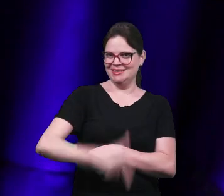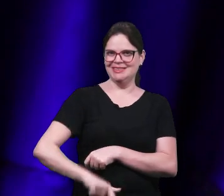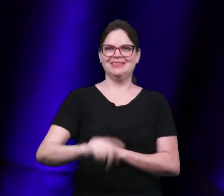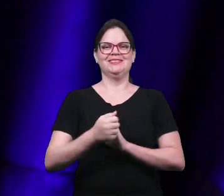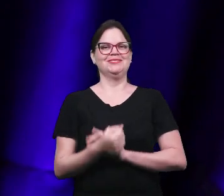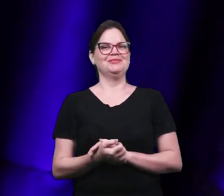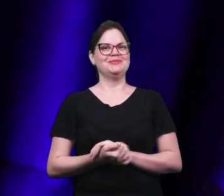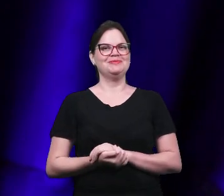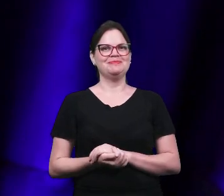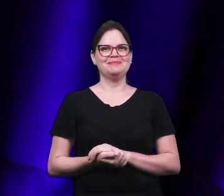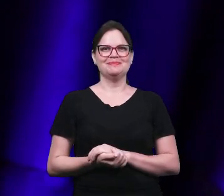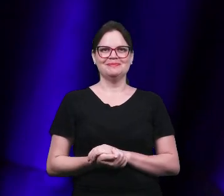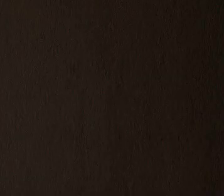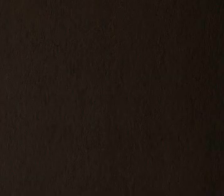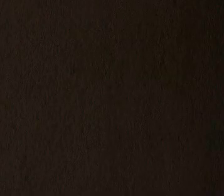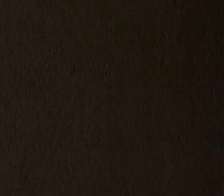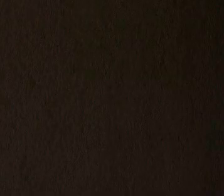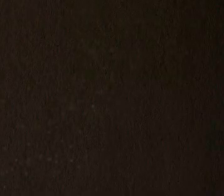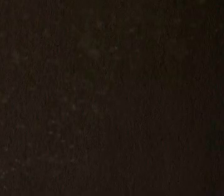ansiedade o próximo episódio.